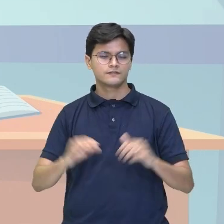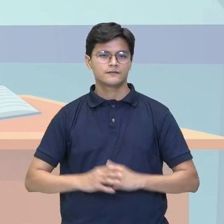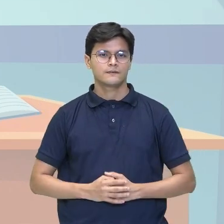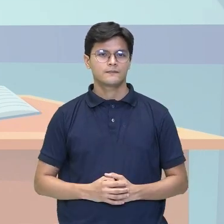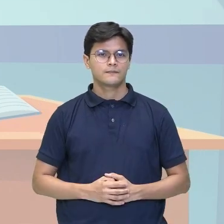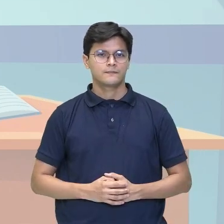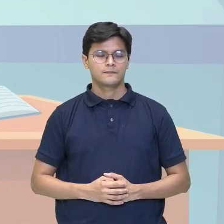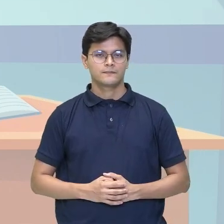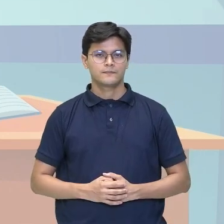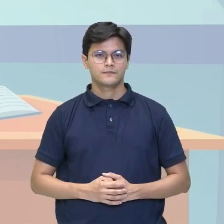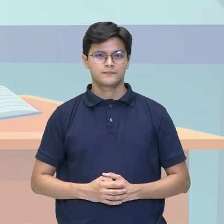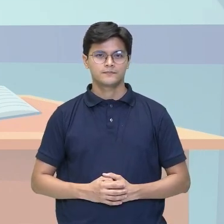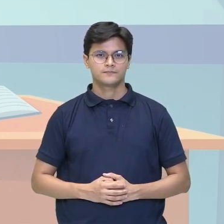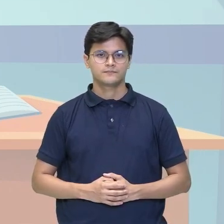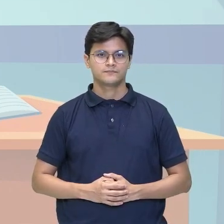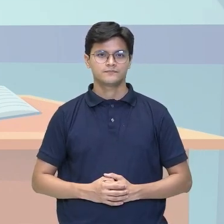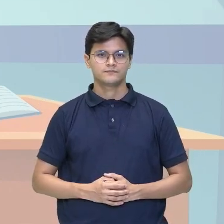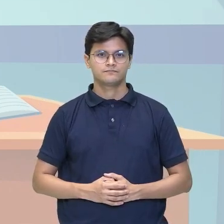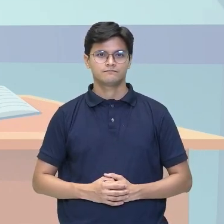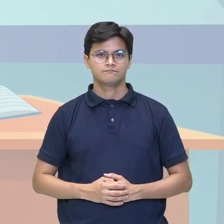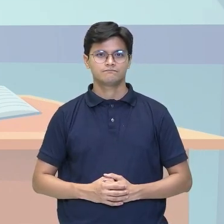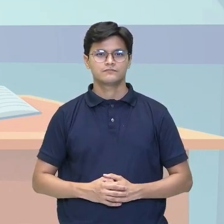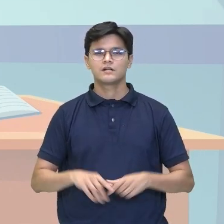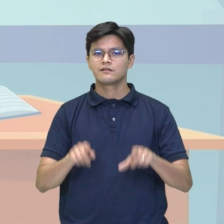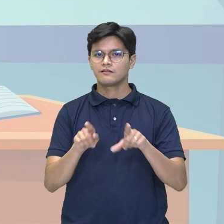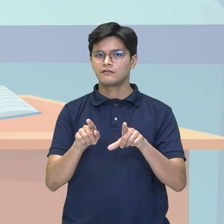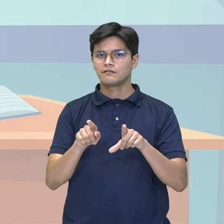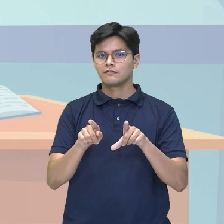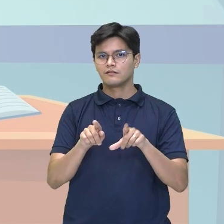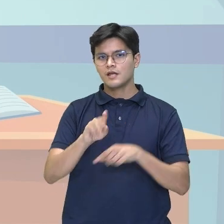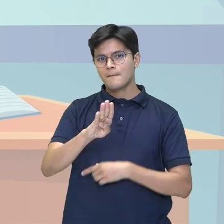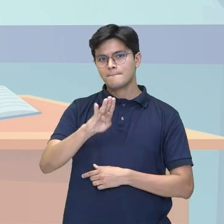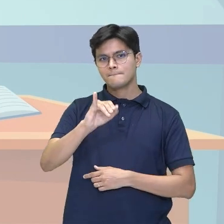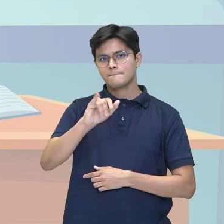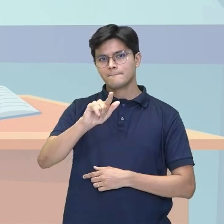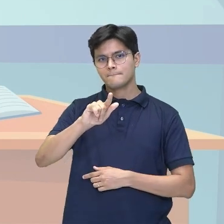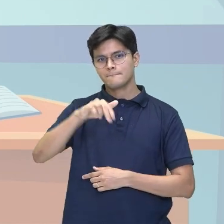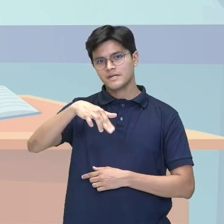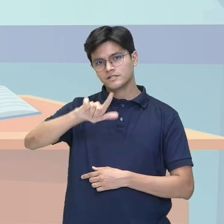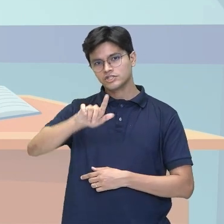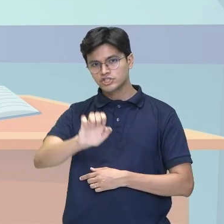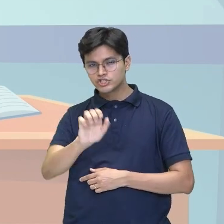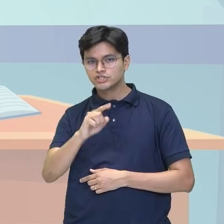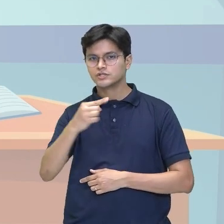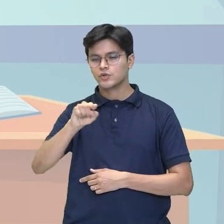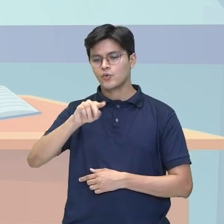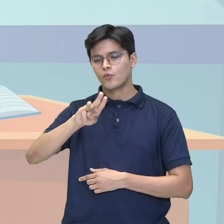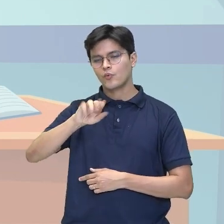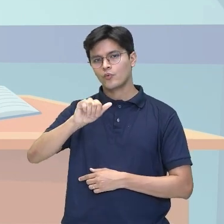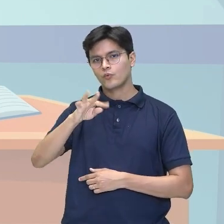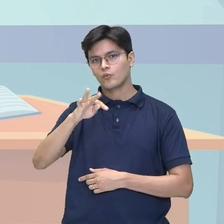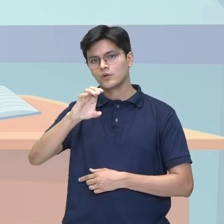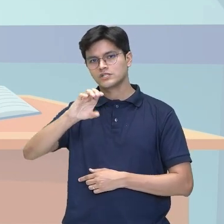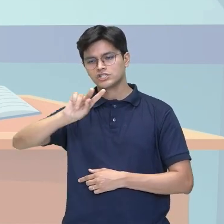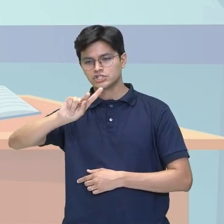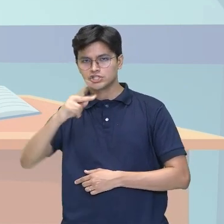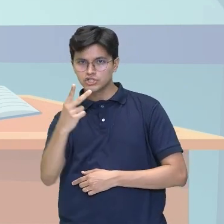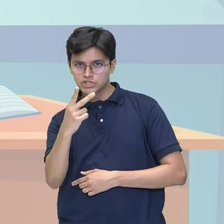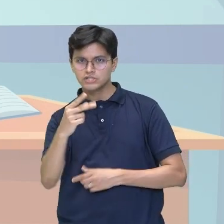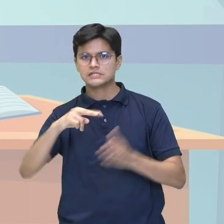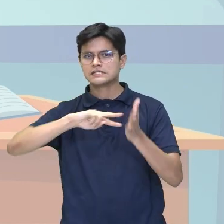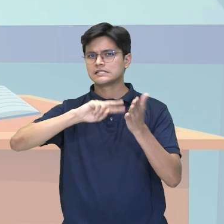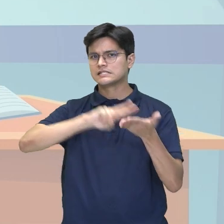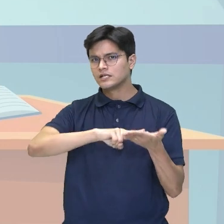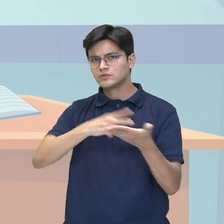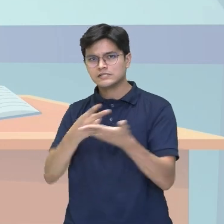watch. Binge watch também é um verbo bem usado atualmente para quem gosta de maratonar